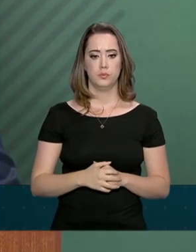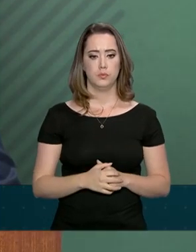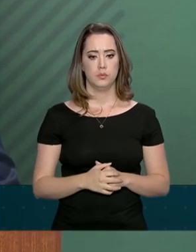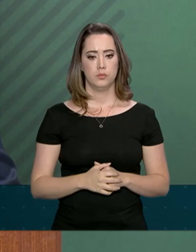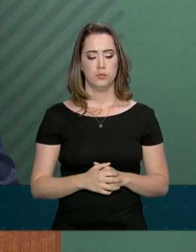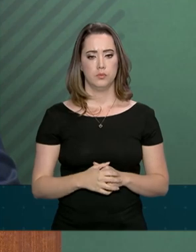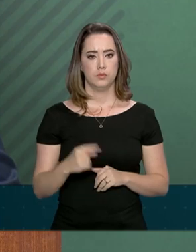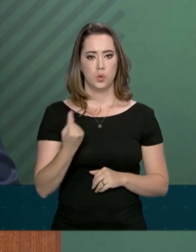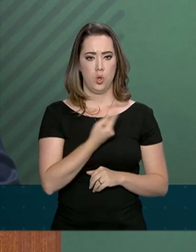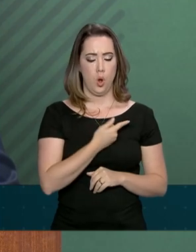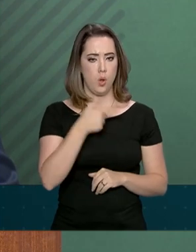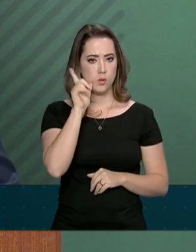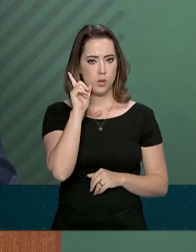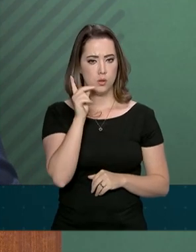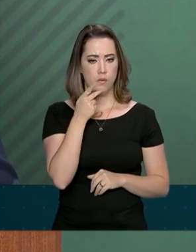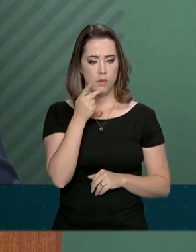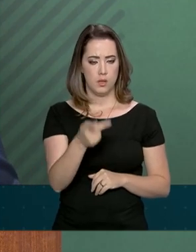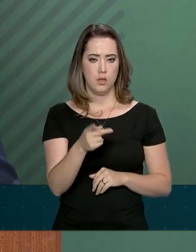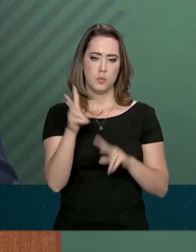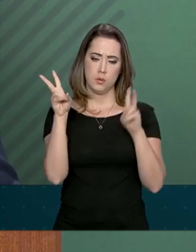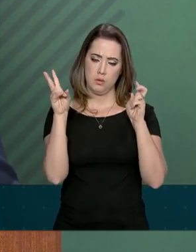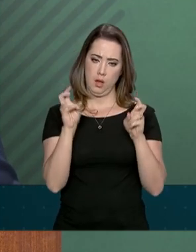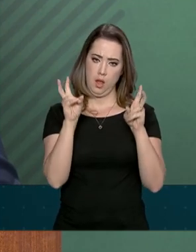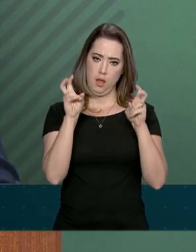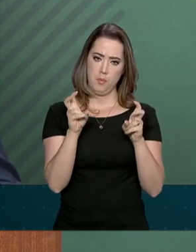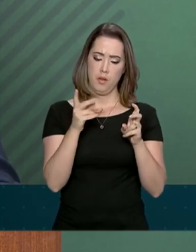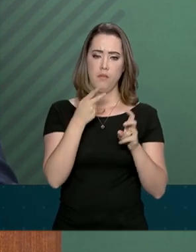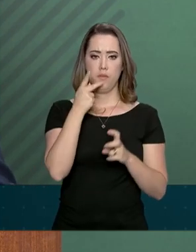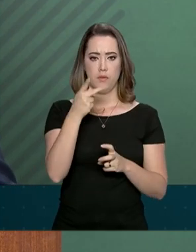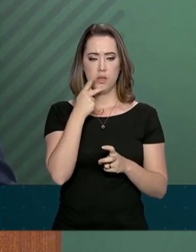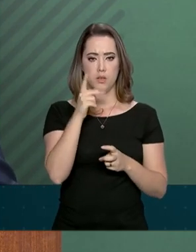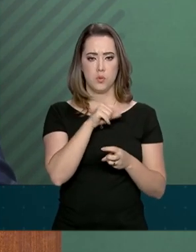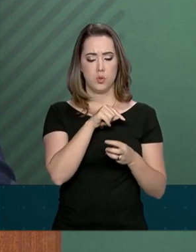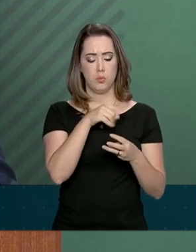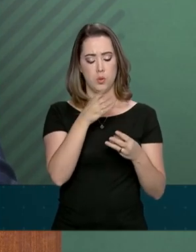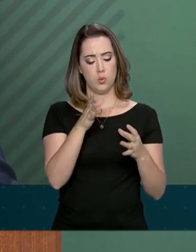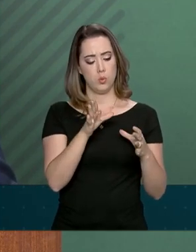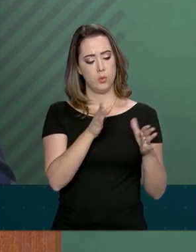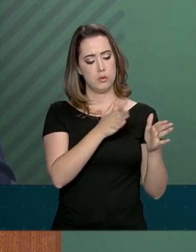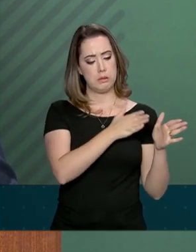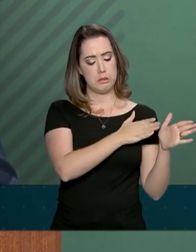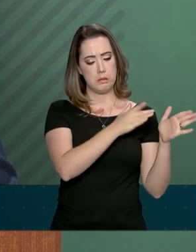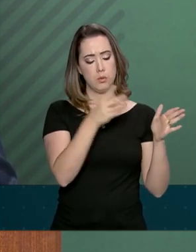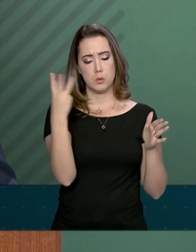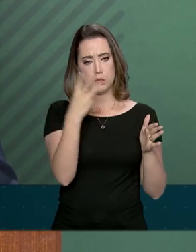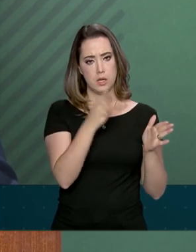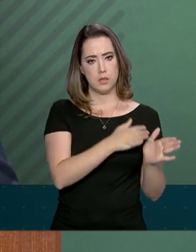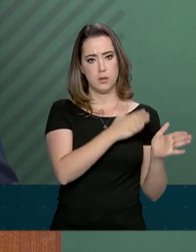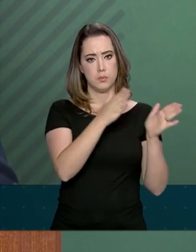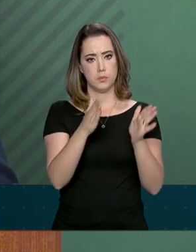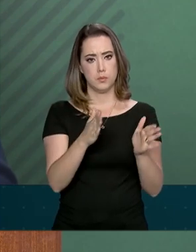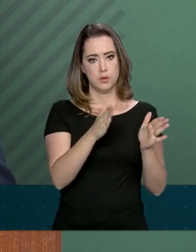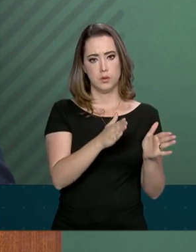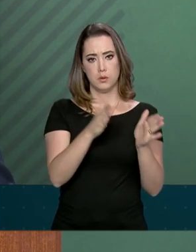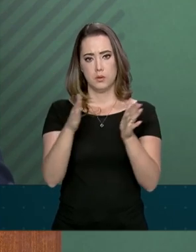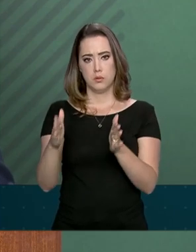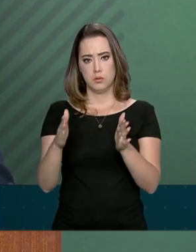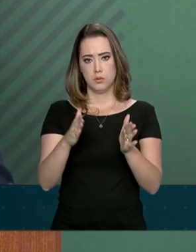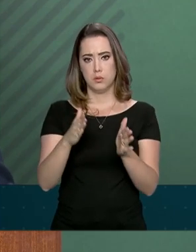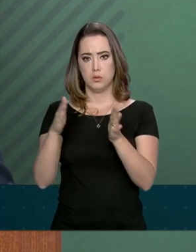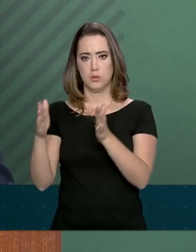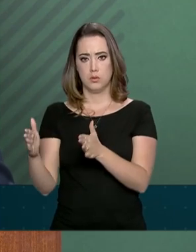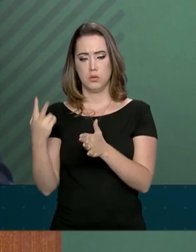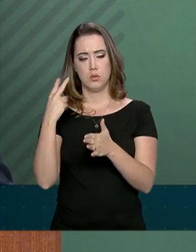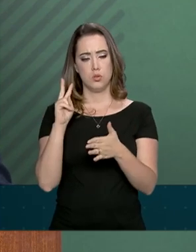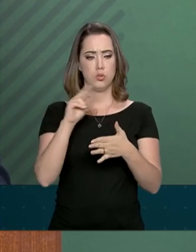de ontem fizemos um comentário sobre os três períodos de tempo sobre os quais nós vivenciamos o